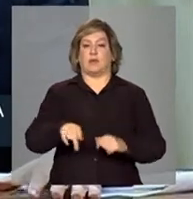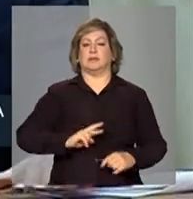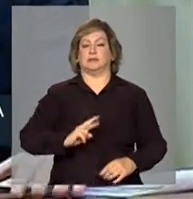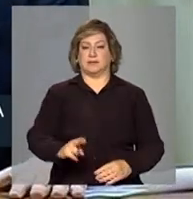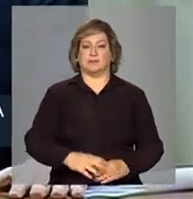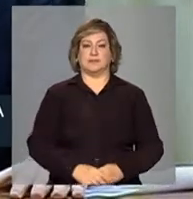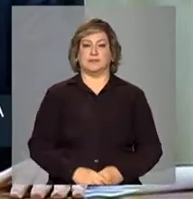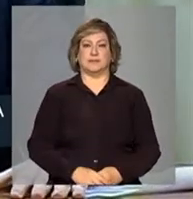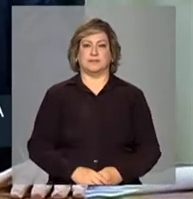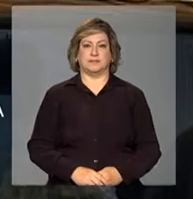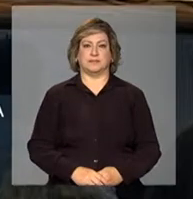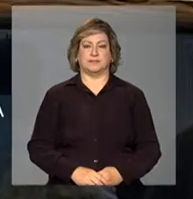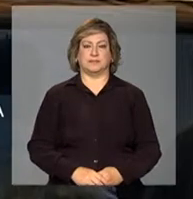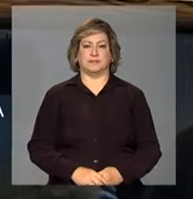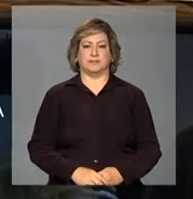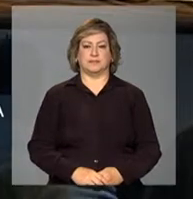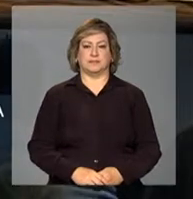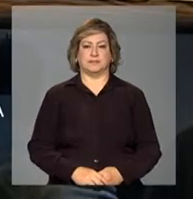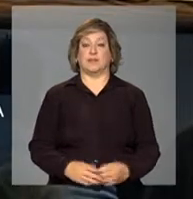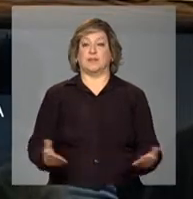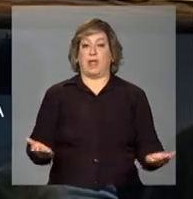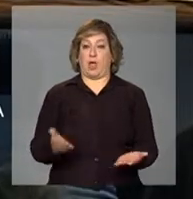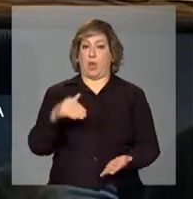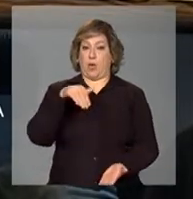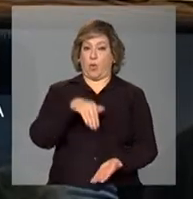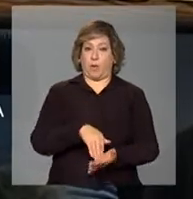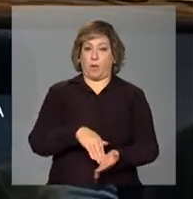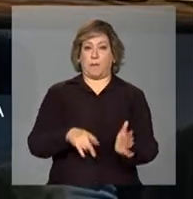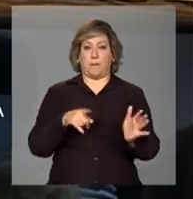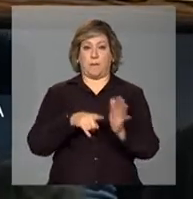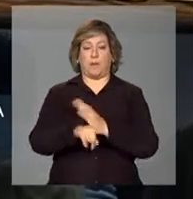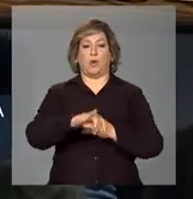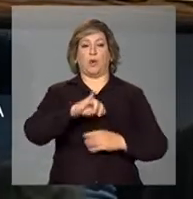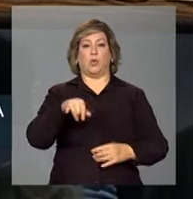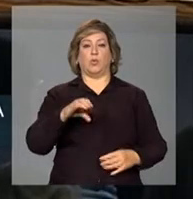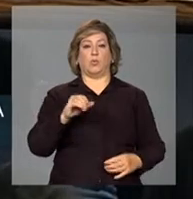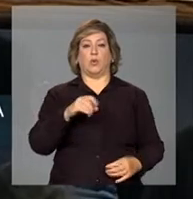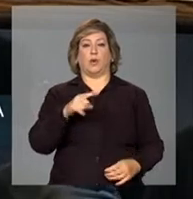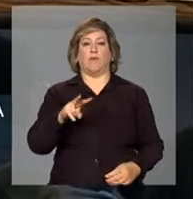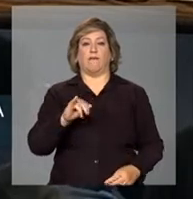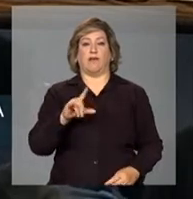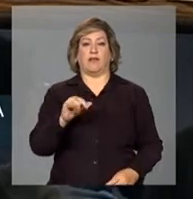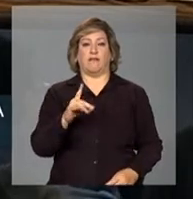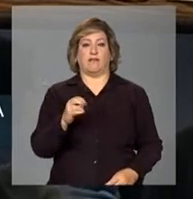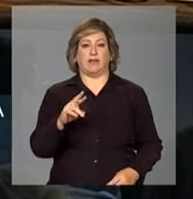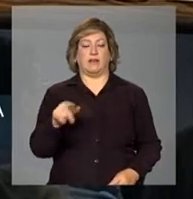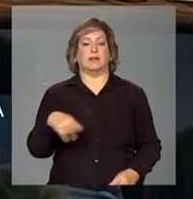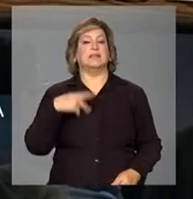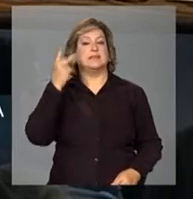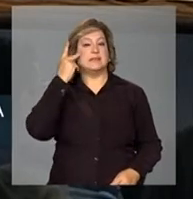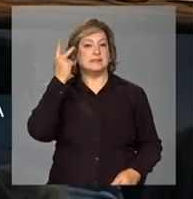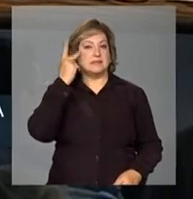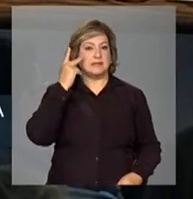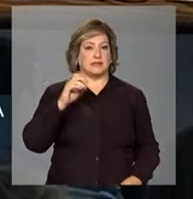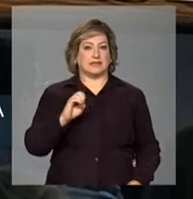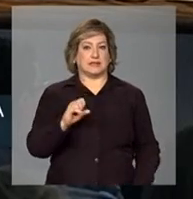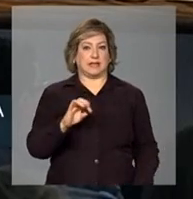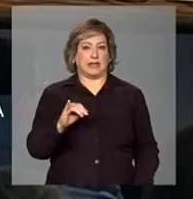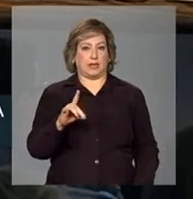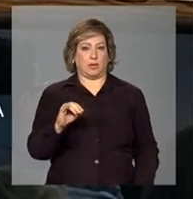resultado é a última pergunta ministra do João Vila Verde do Estado de São Paulo